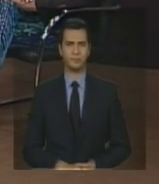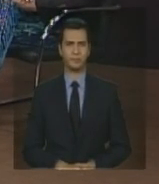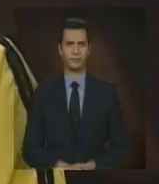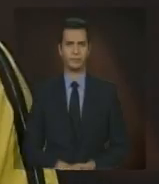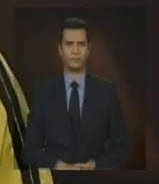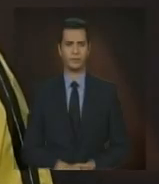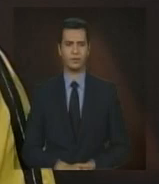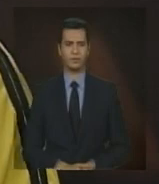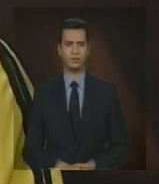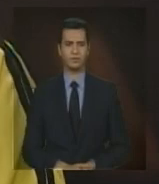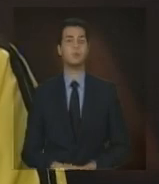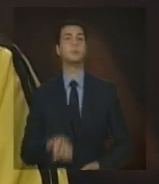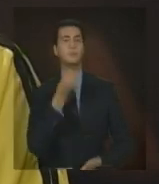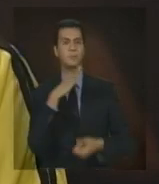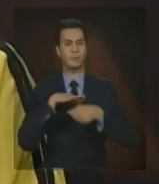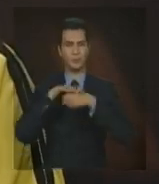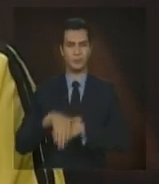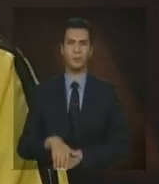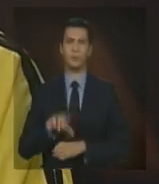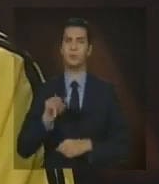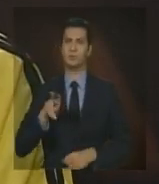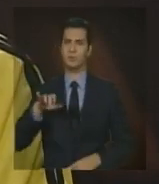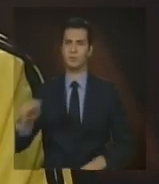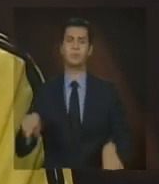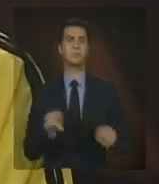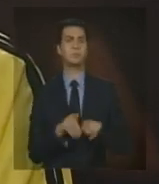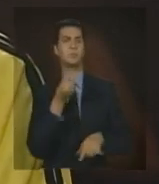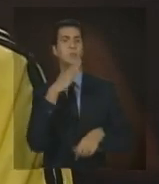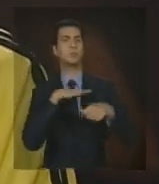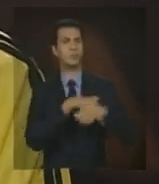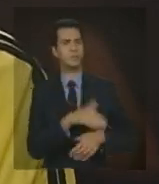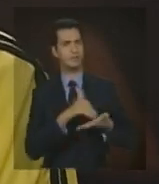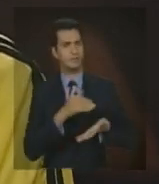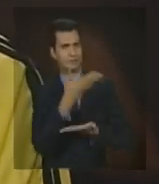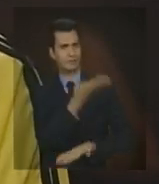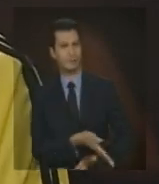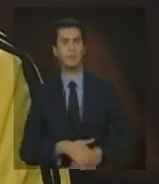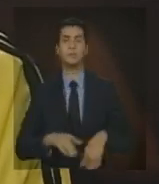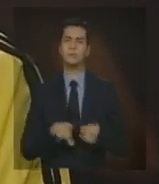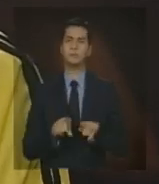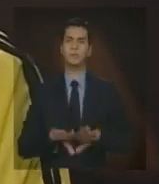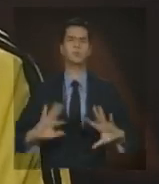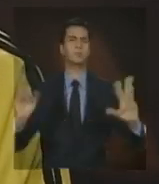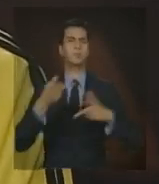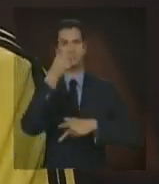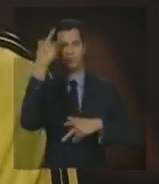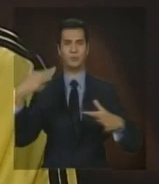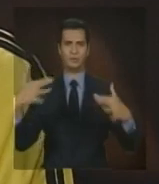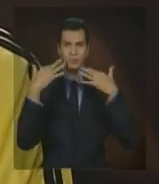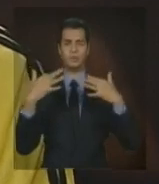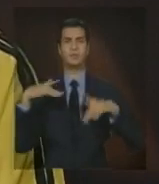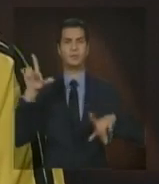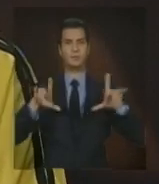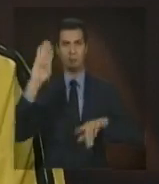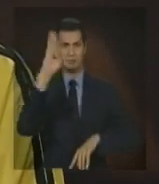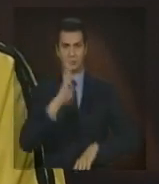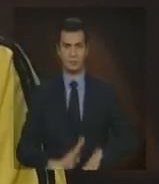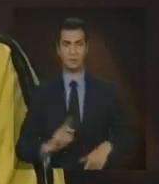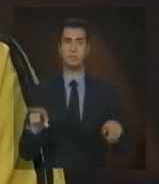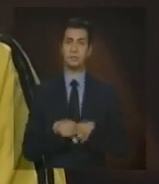acabamos de ver, primeiramente, boa noite. Boa noite, Lúcio. Boa noite, secretário. Boa noite a todos que nos assistem aí pelo Brasil afora e até internacionalmente,